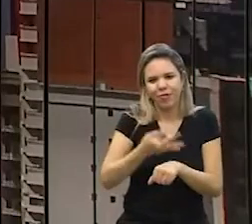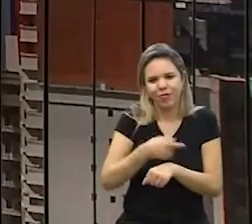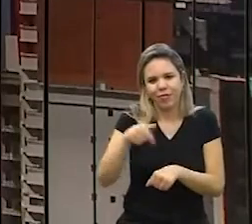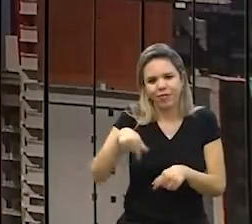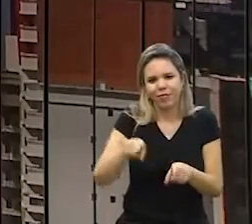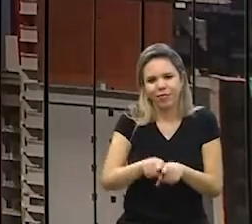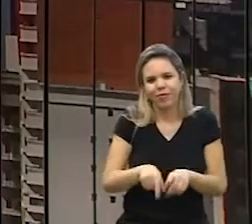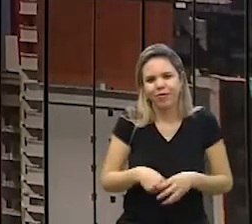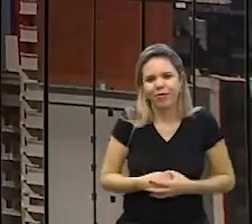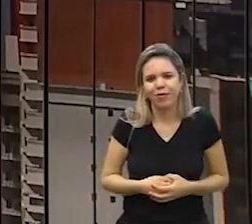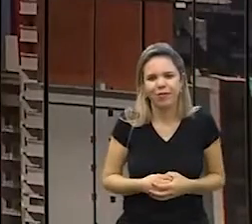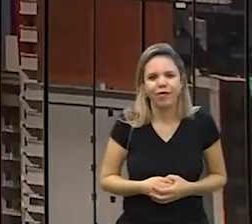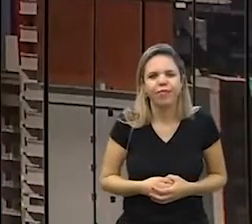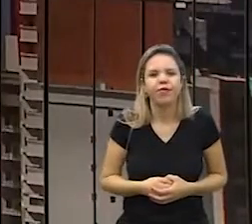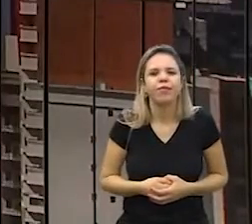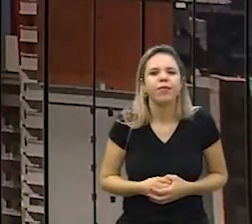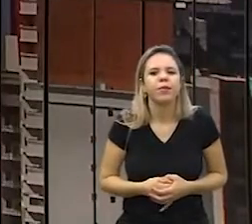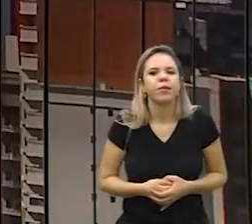hein?